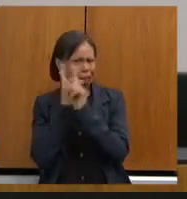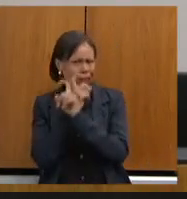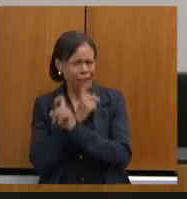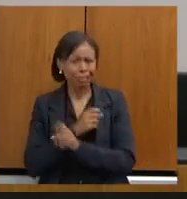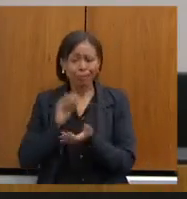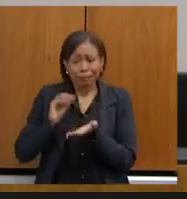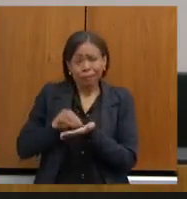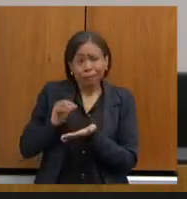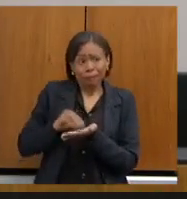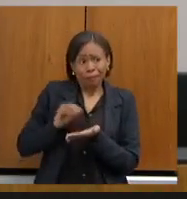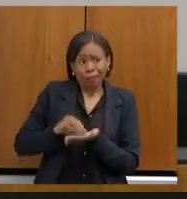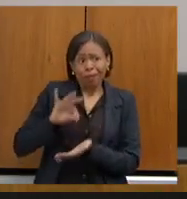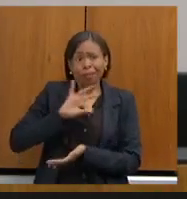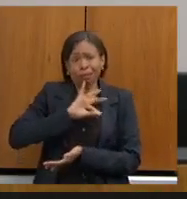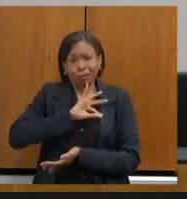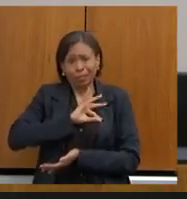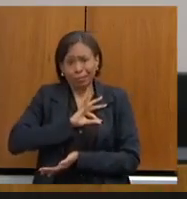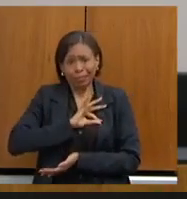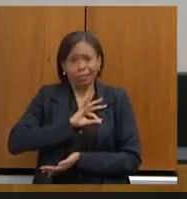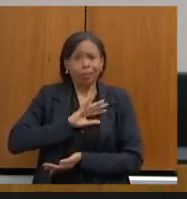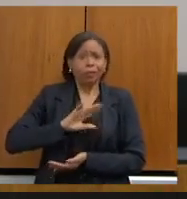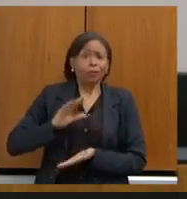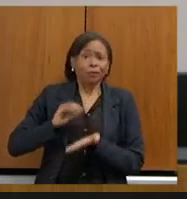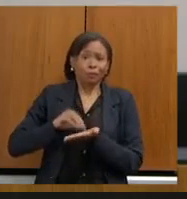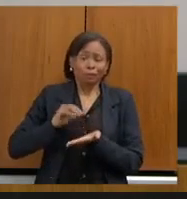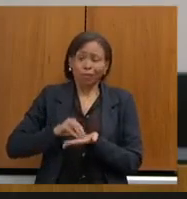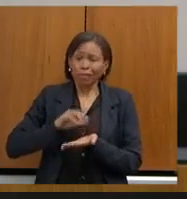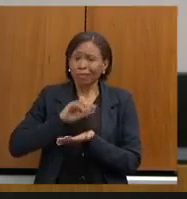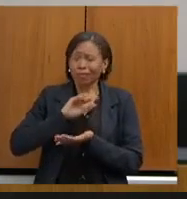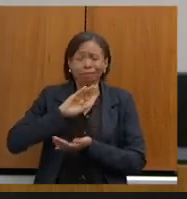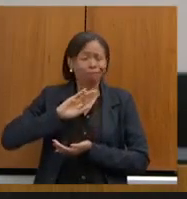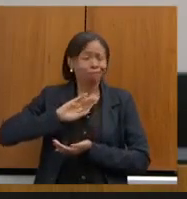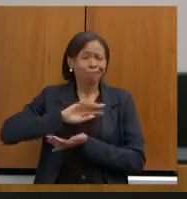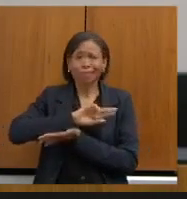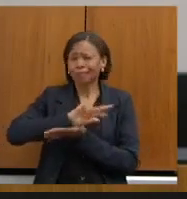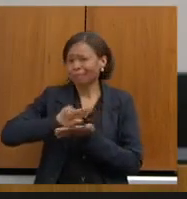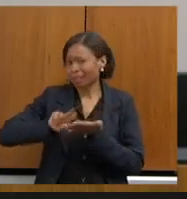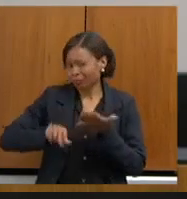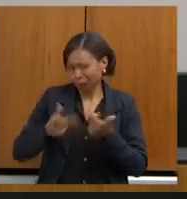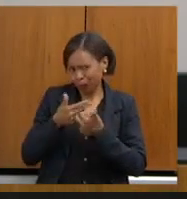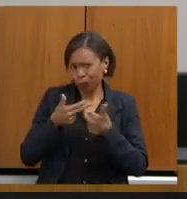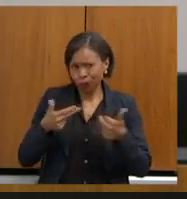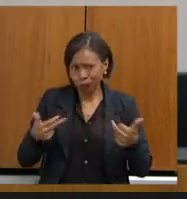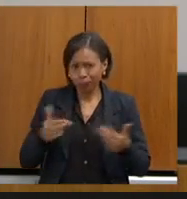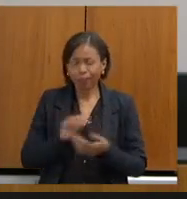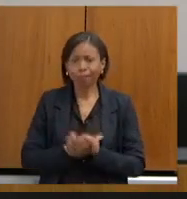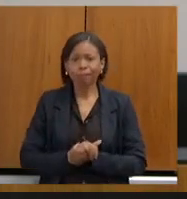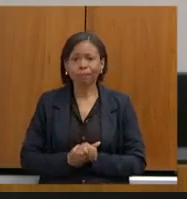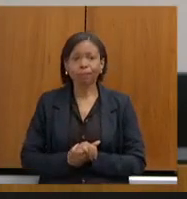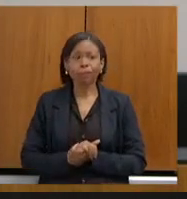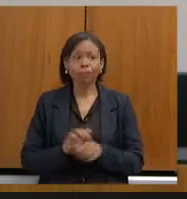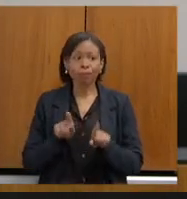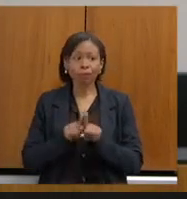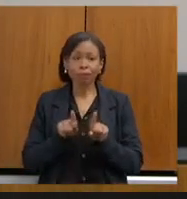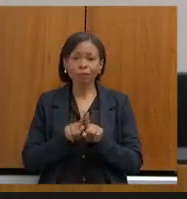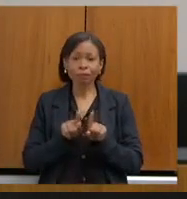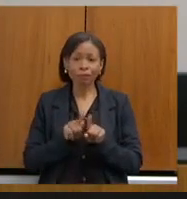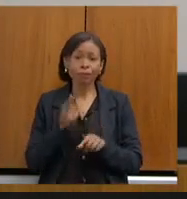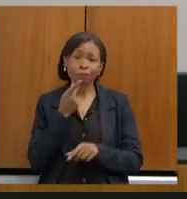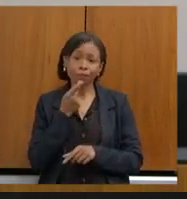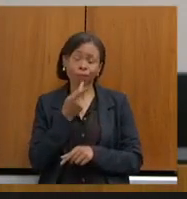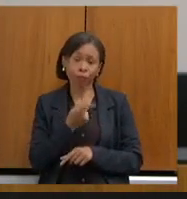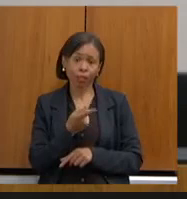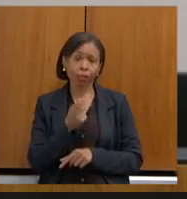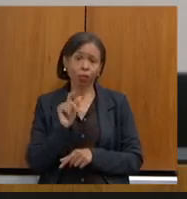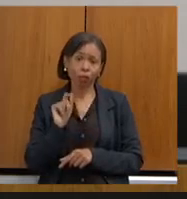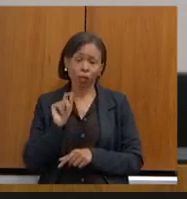principalmente o principal calcanhar de Aquiles da instituição hoje e lembre-se deputado Dalmo eu comentei aqui fora os microfones a